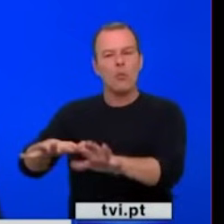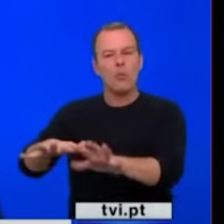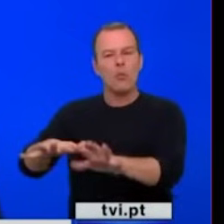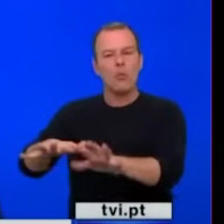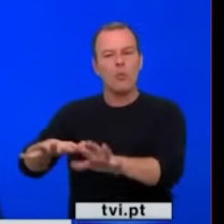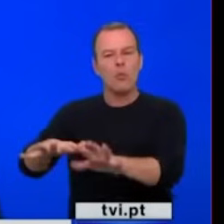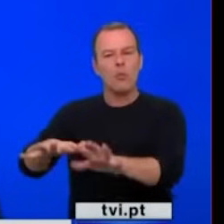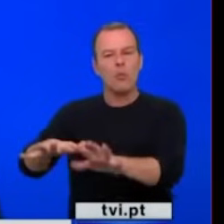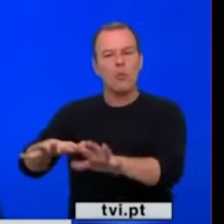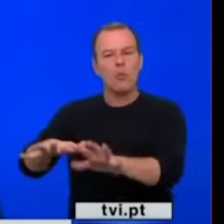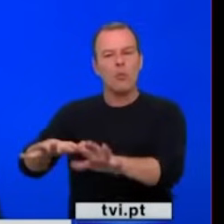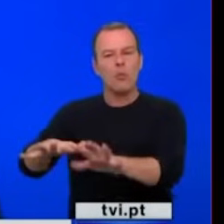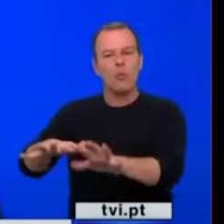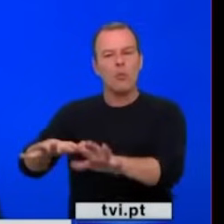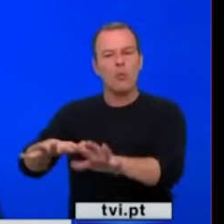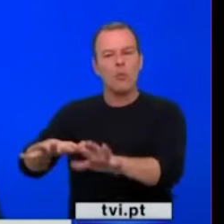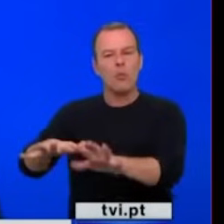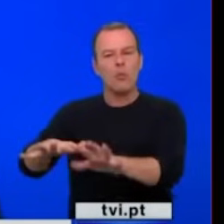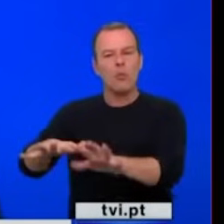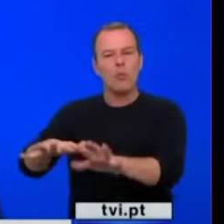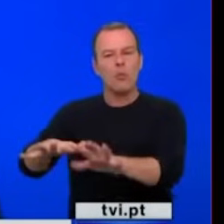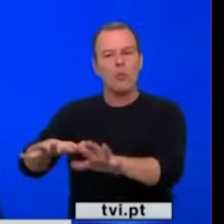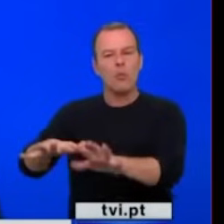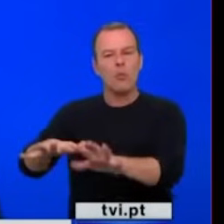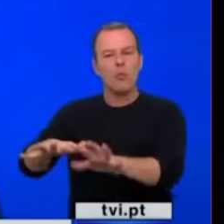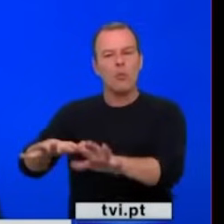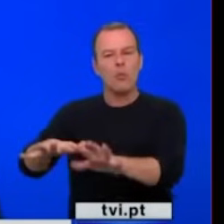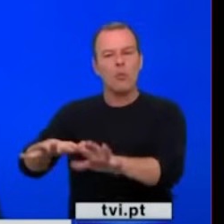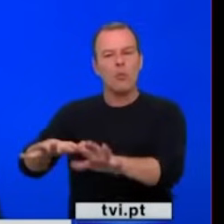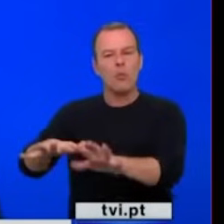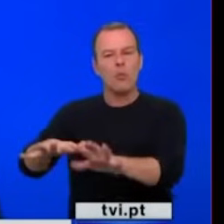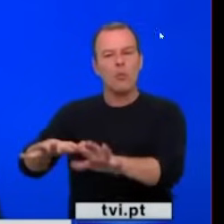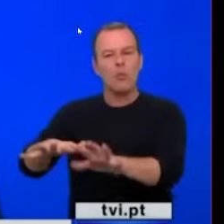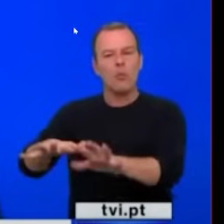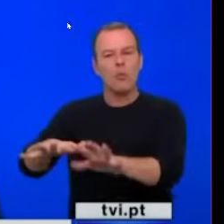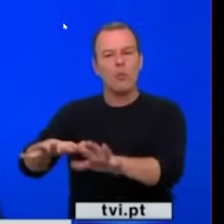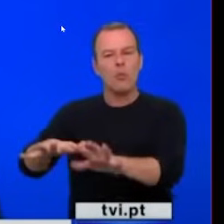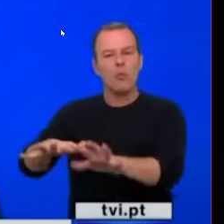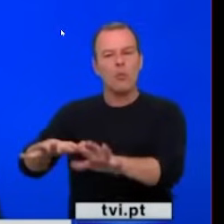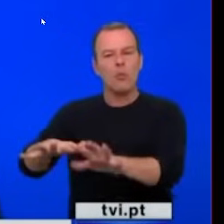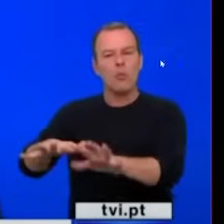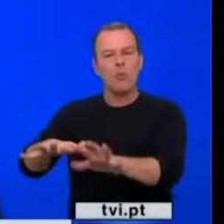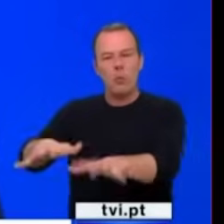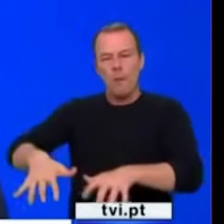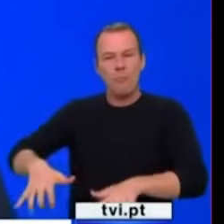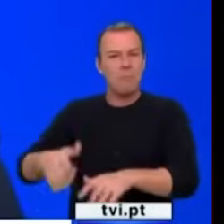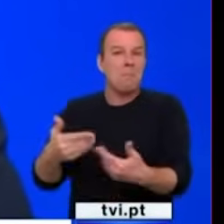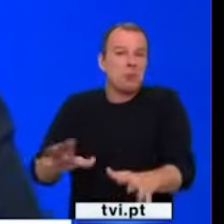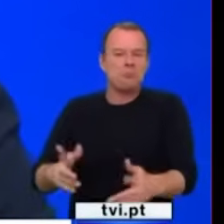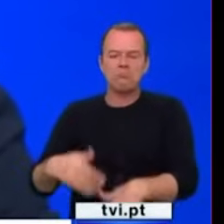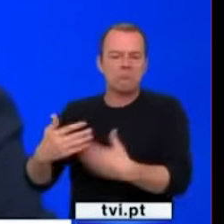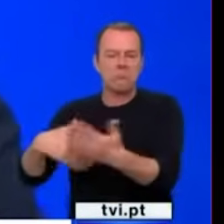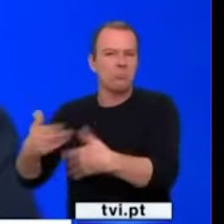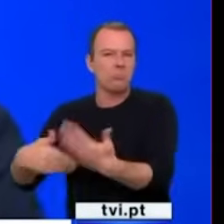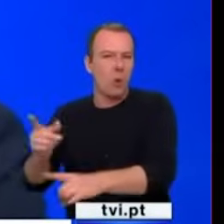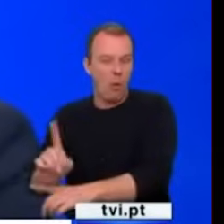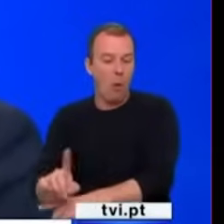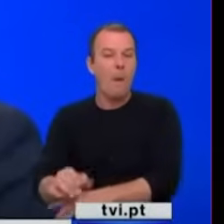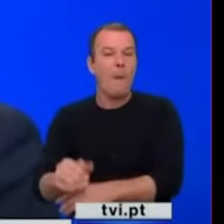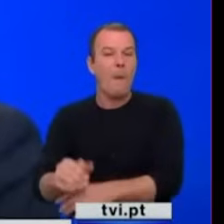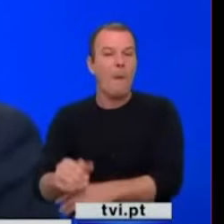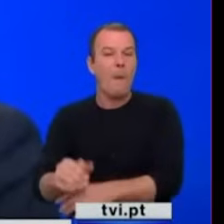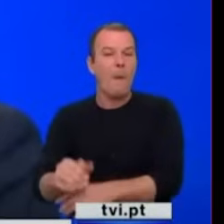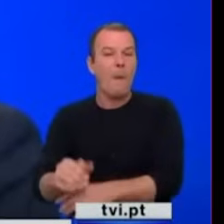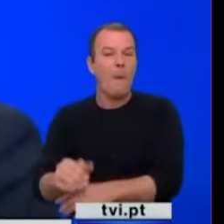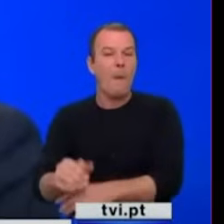SNS Pronto ah pelo menos estava a achar que sim Jesus Christ que estupidez de incentivos para que estas pessoas fiquem no Sistema